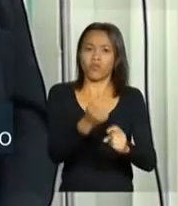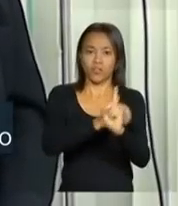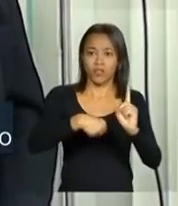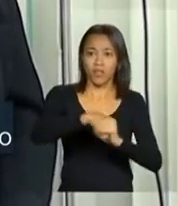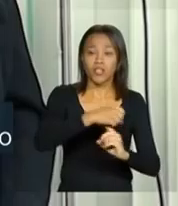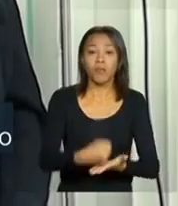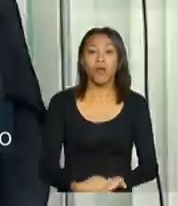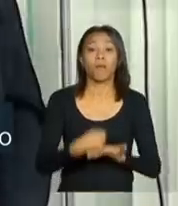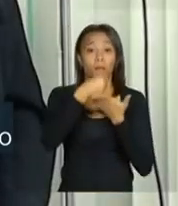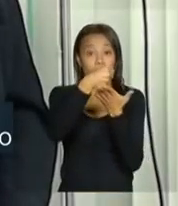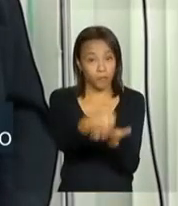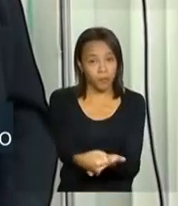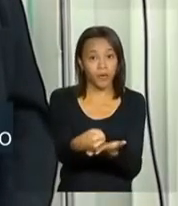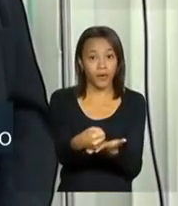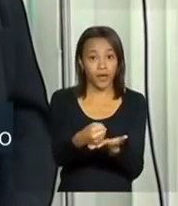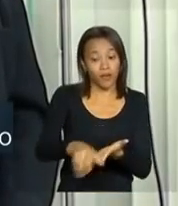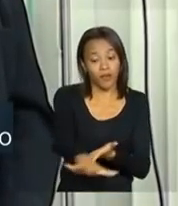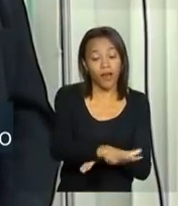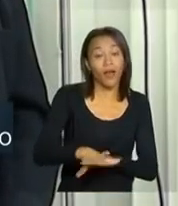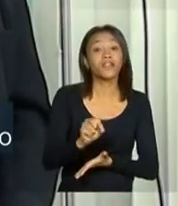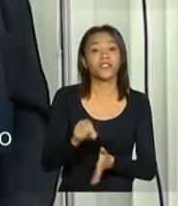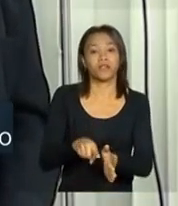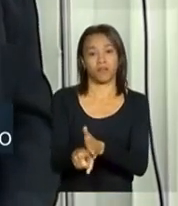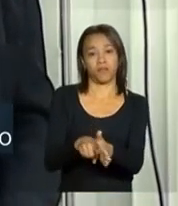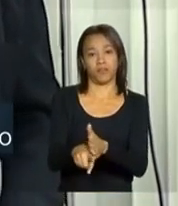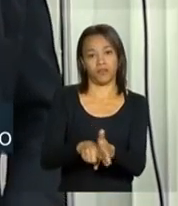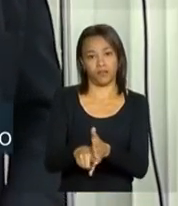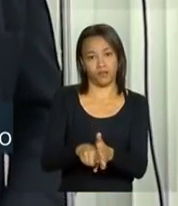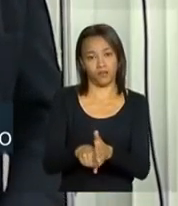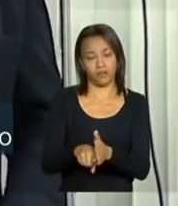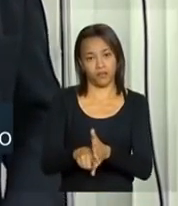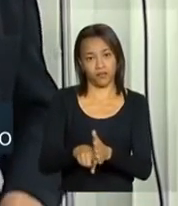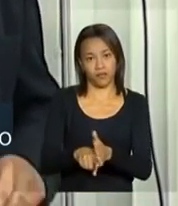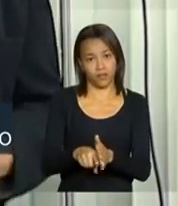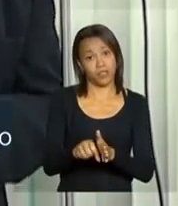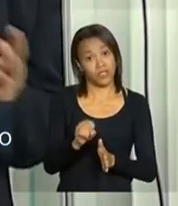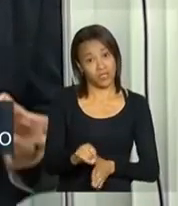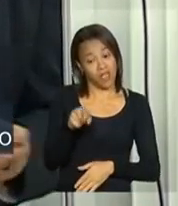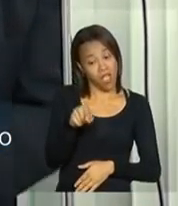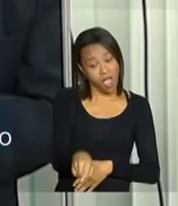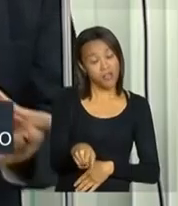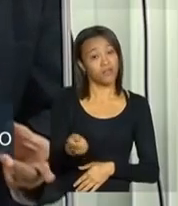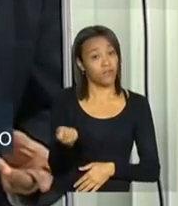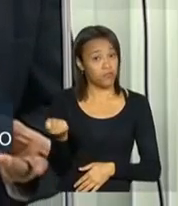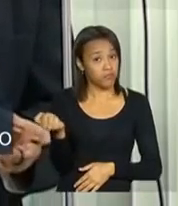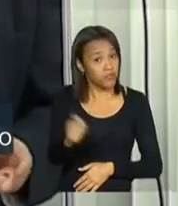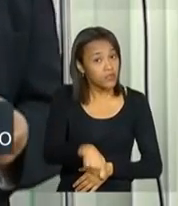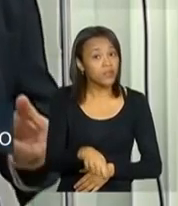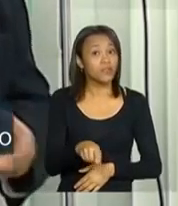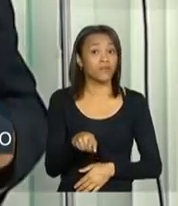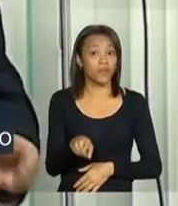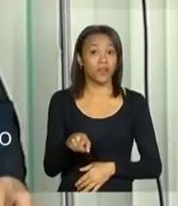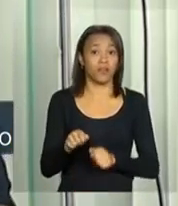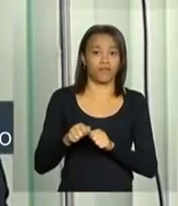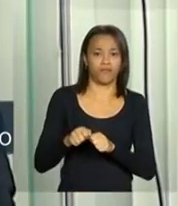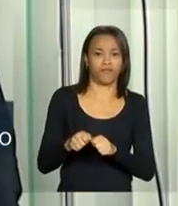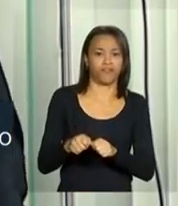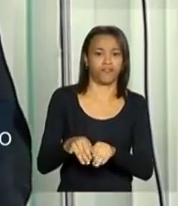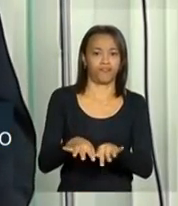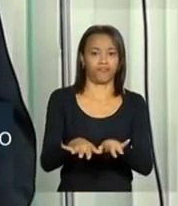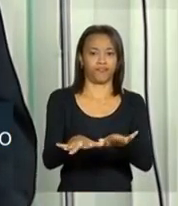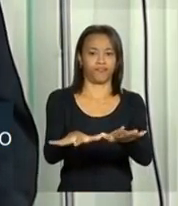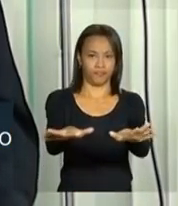apoiar as atividades científicas, se essa atividade transbordarem e passarem a ter uma